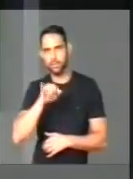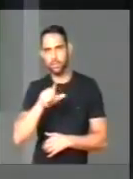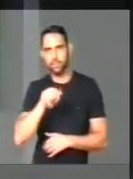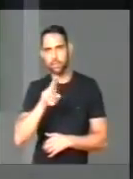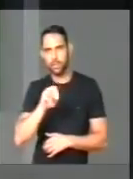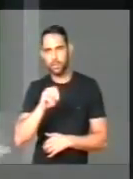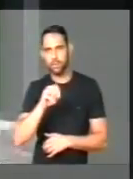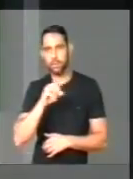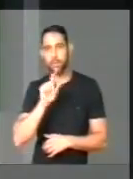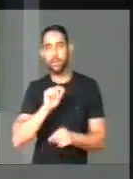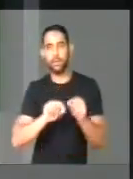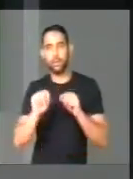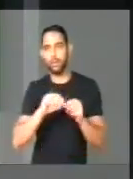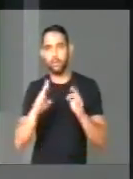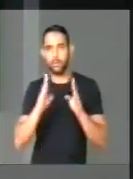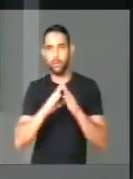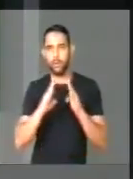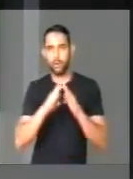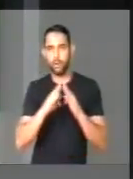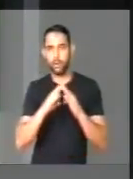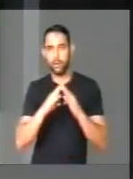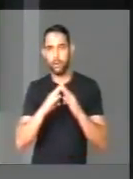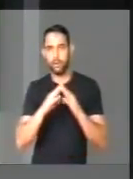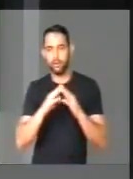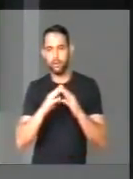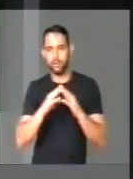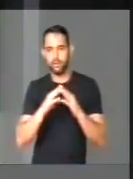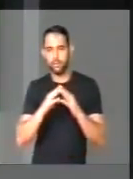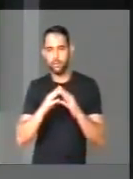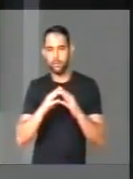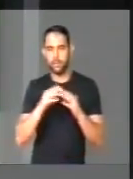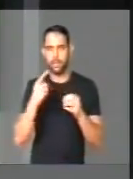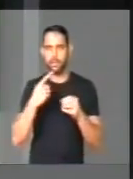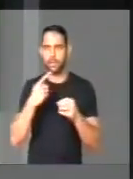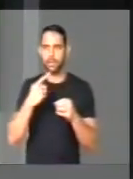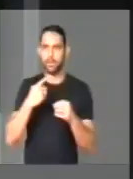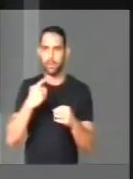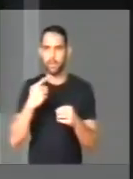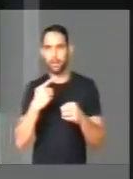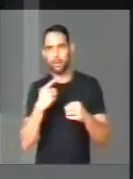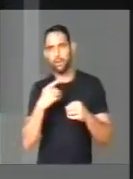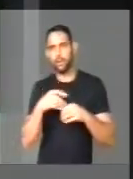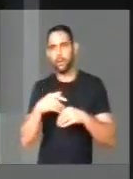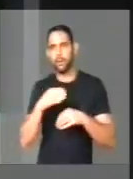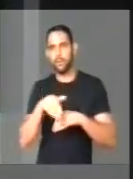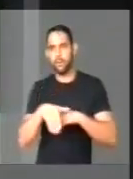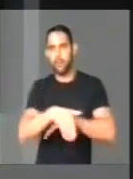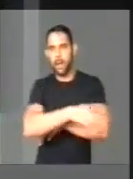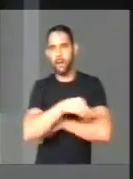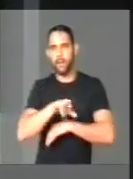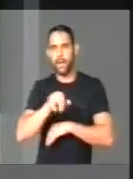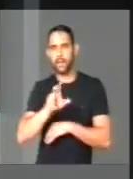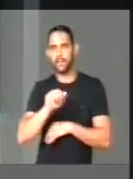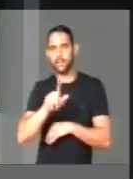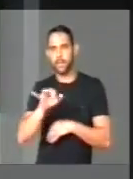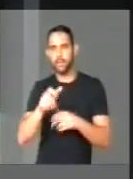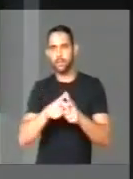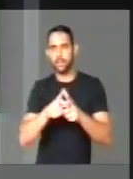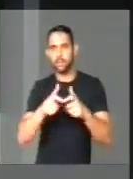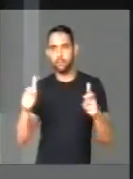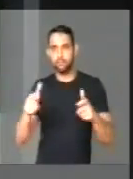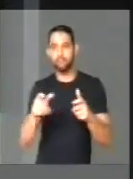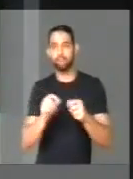Jorge Guimarães, que mora na Grande Maria das Graças, o bairro que era Maria das Graças e hoje já se expandiu, já